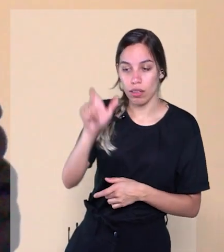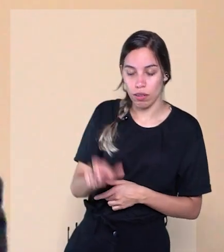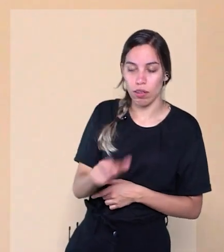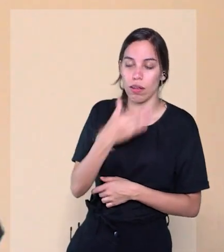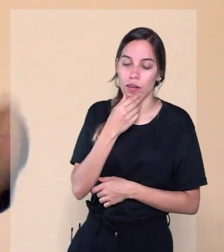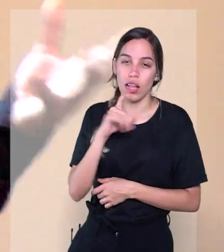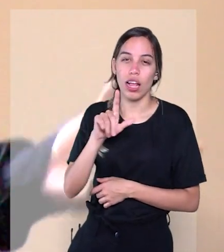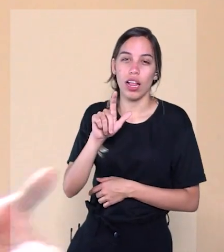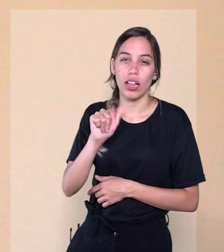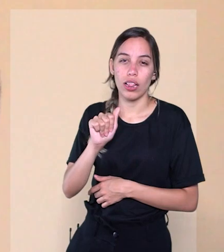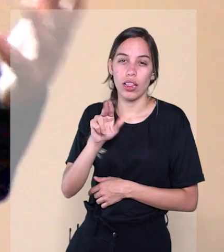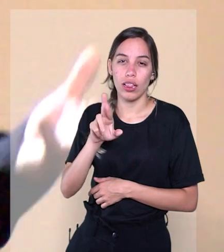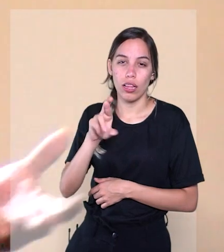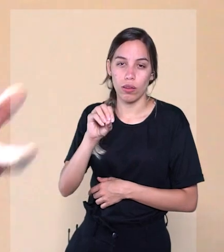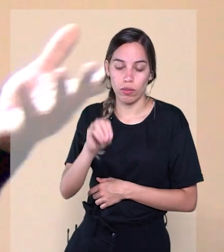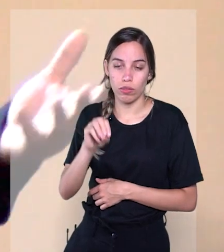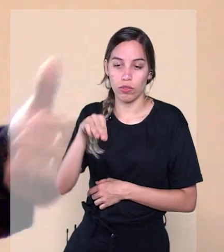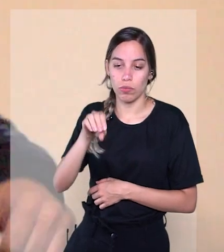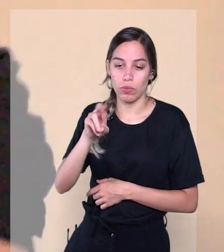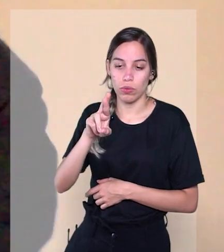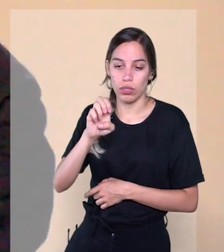sogro, com os poemas e com